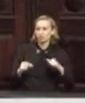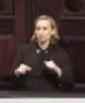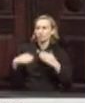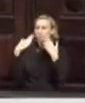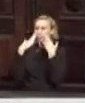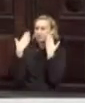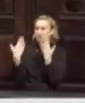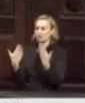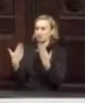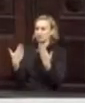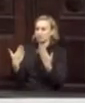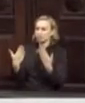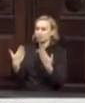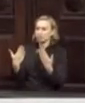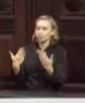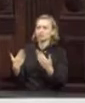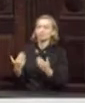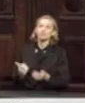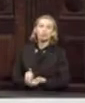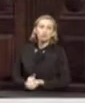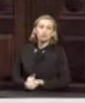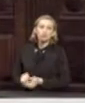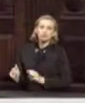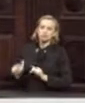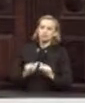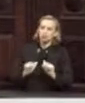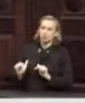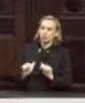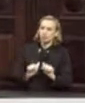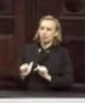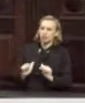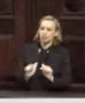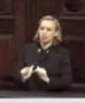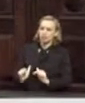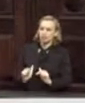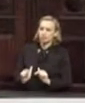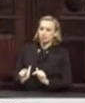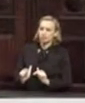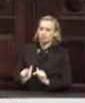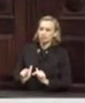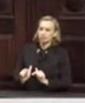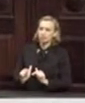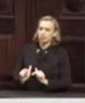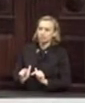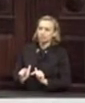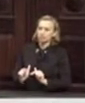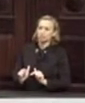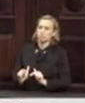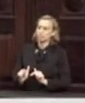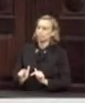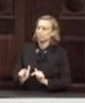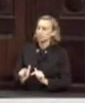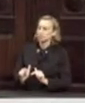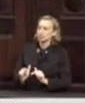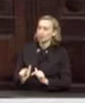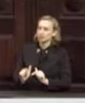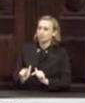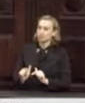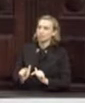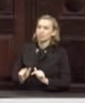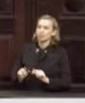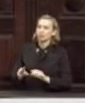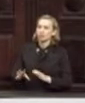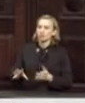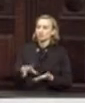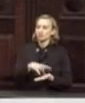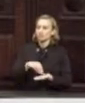apresentado e entregue ao juízo da vara de execuções penais para providências, inclusive o recolhimento